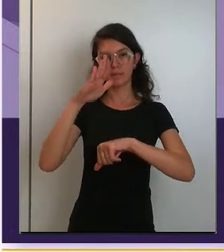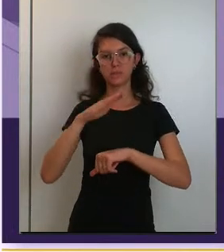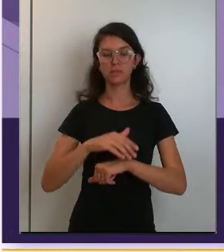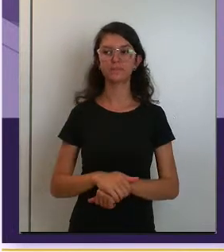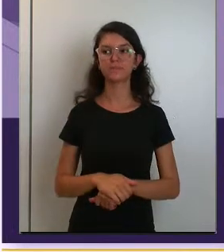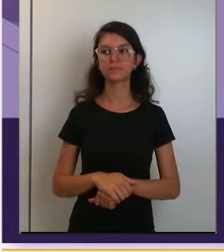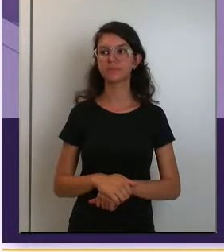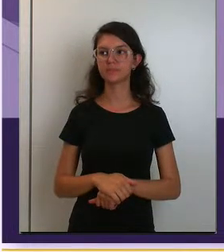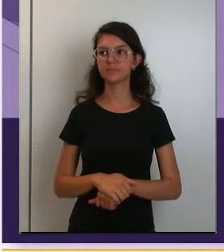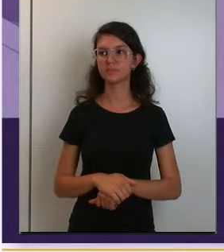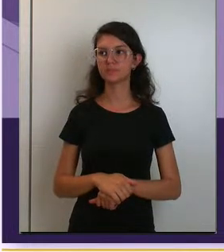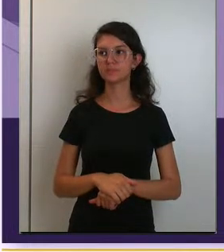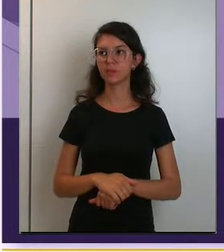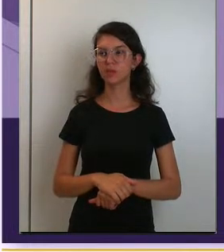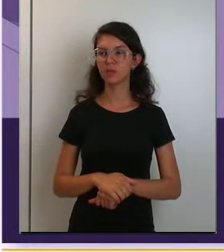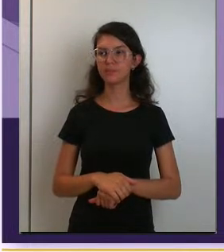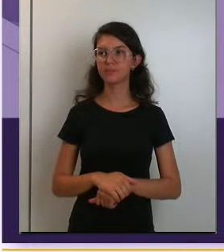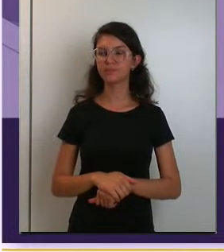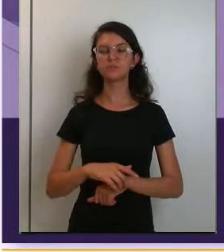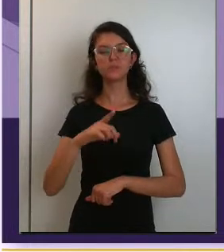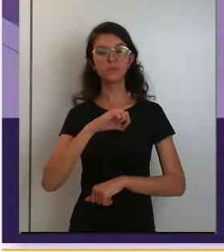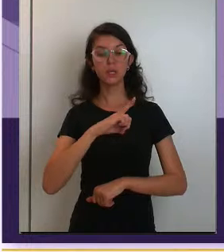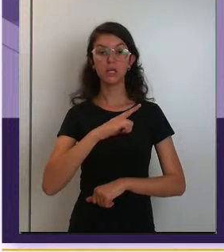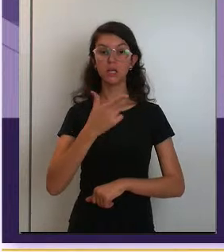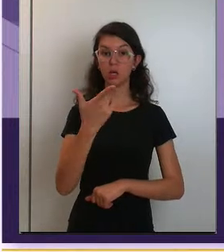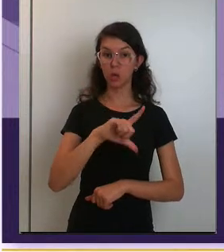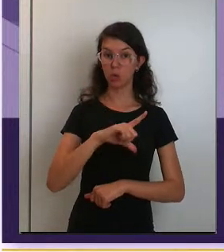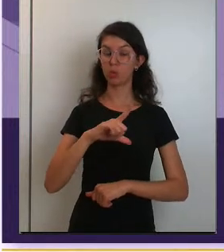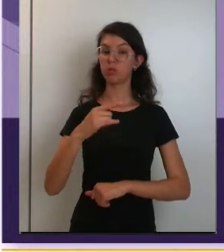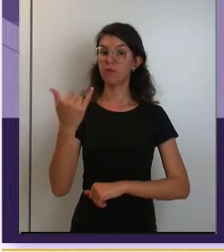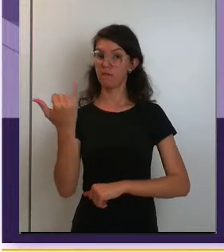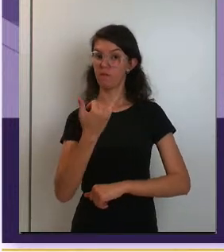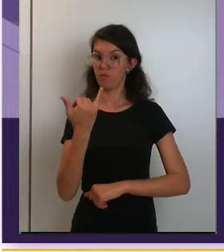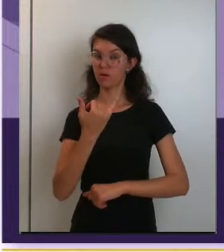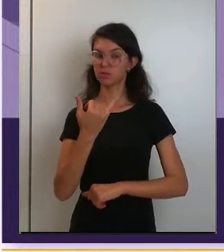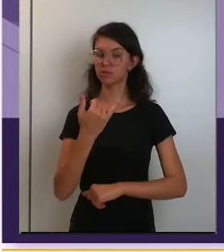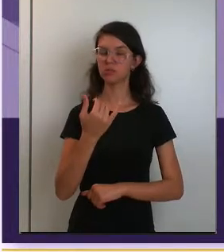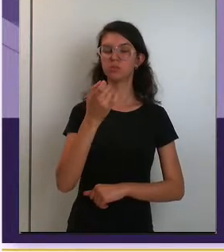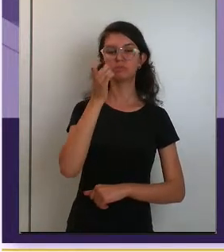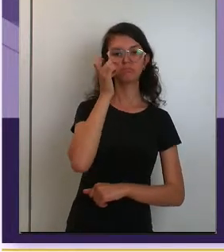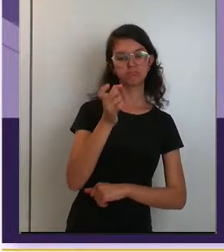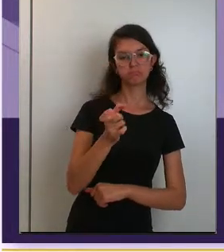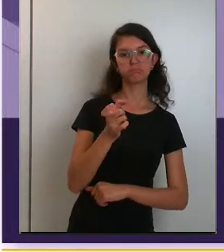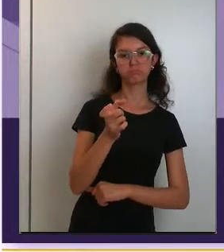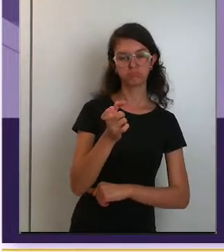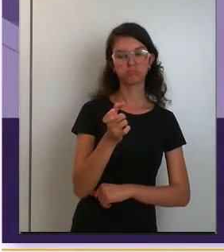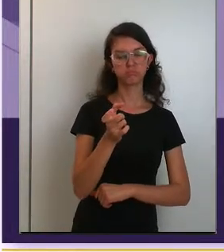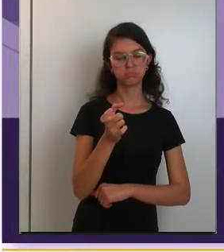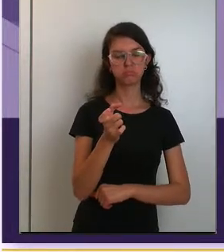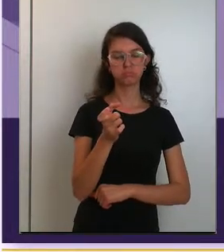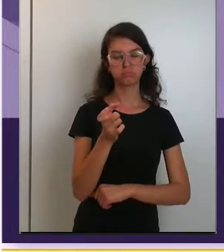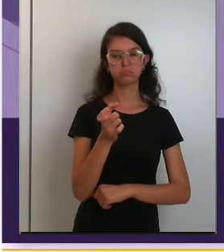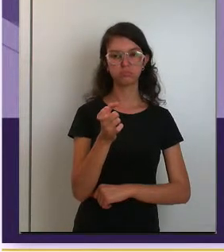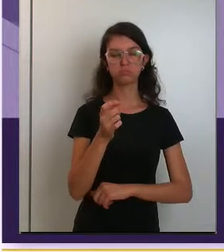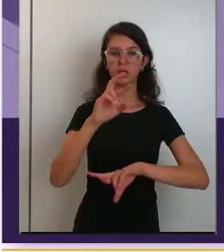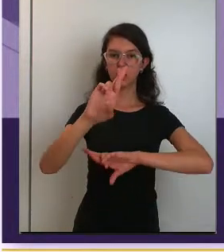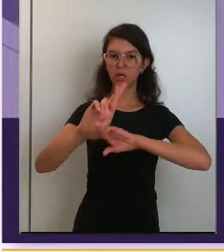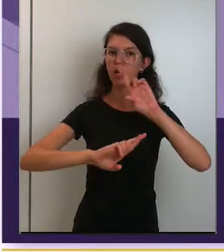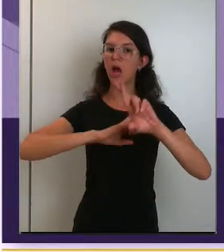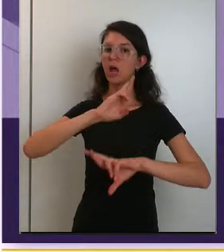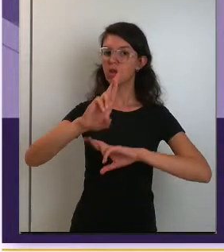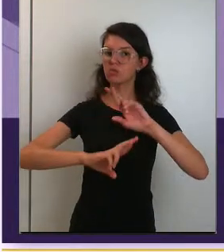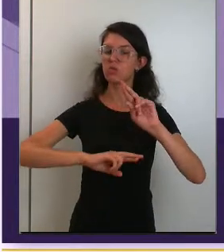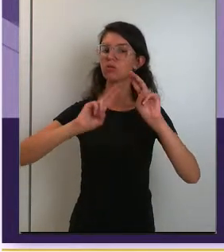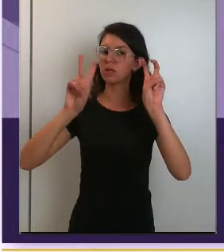E a gente tem outro dado interessante aqui, que é, também está relacionado a essa